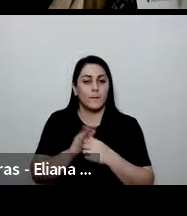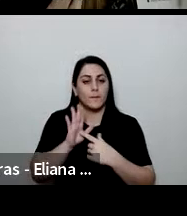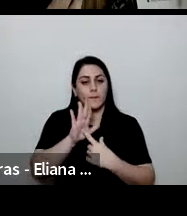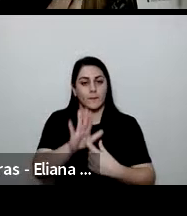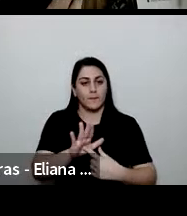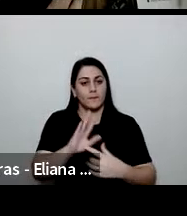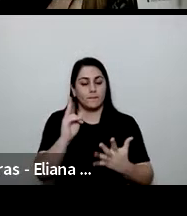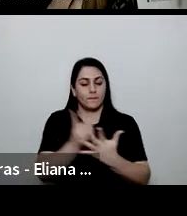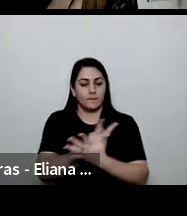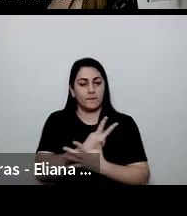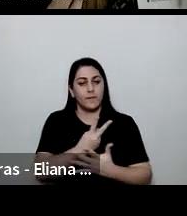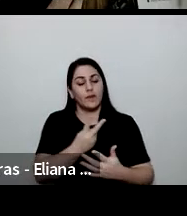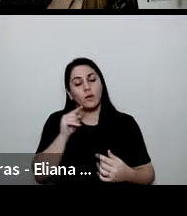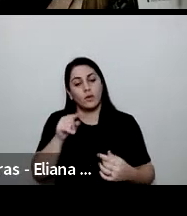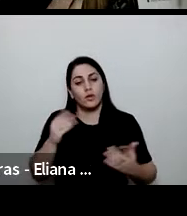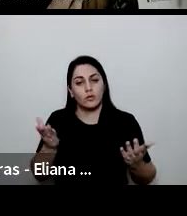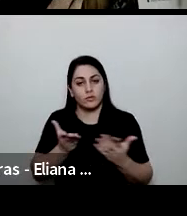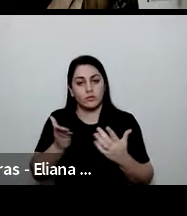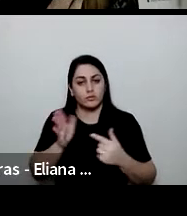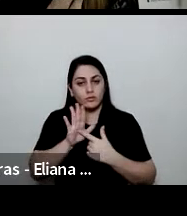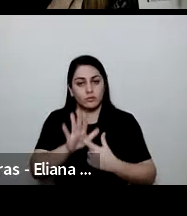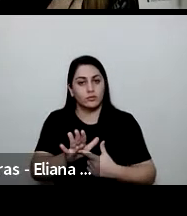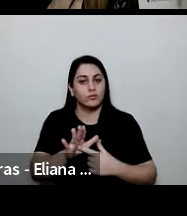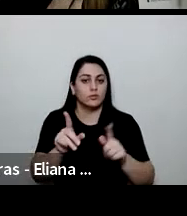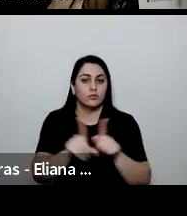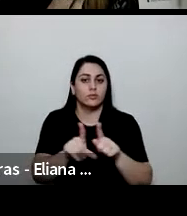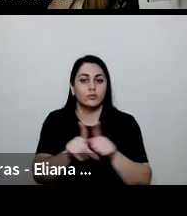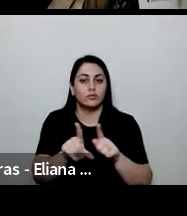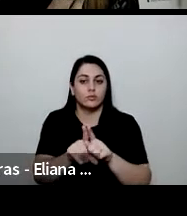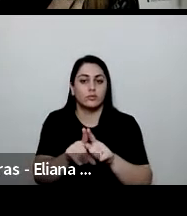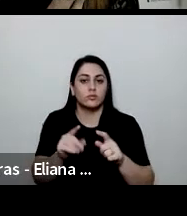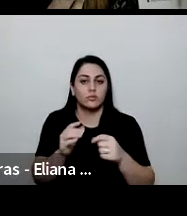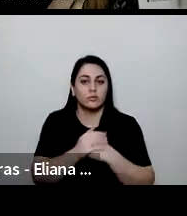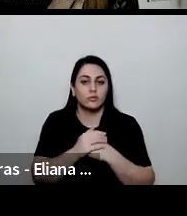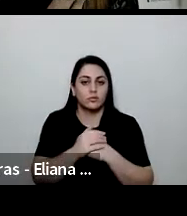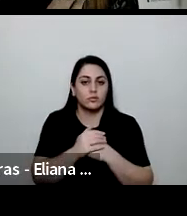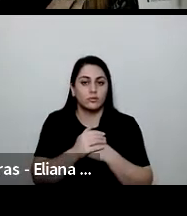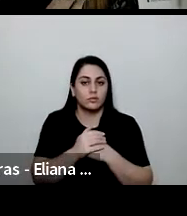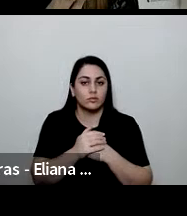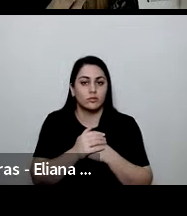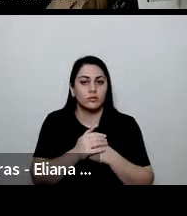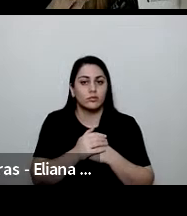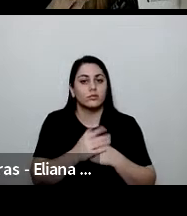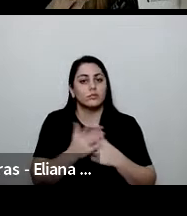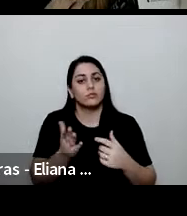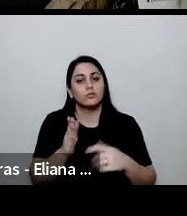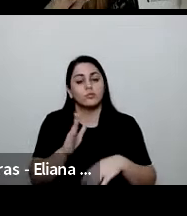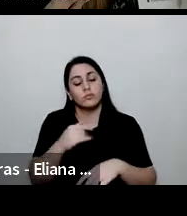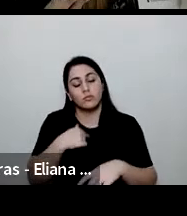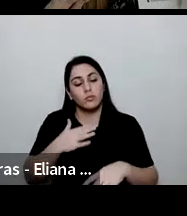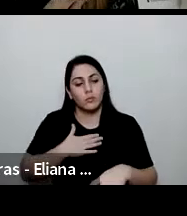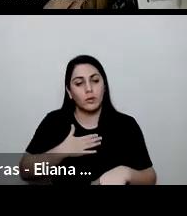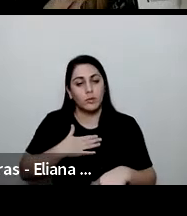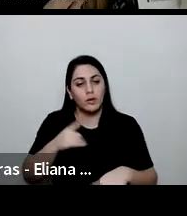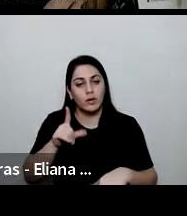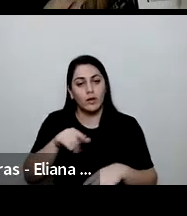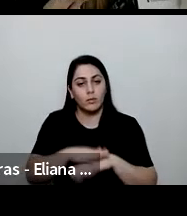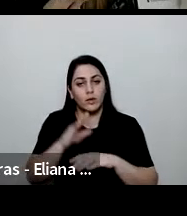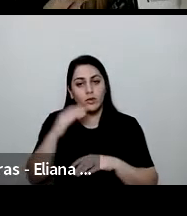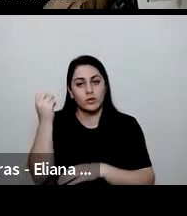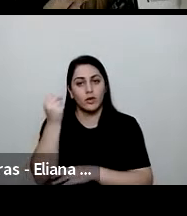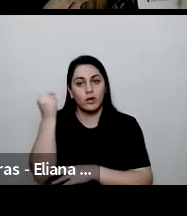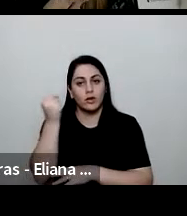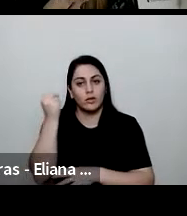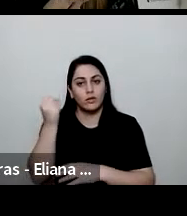início e aqui trago aqui um e certo e acordam caso até no meu modo de ver mais grave diz aqui no